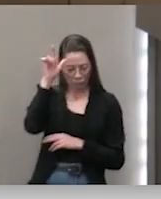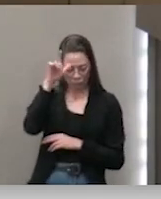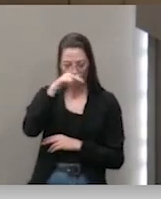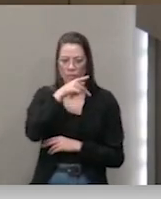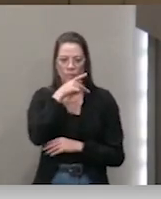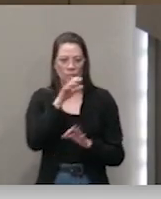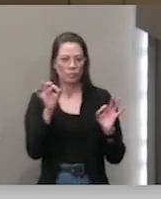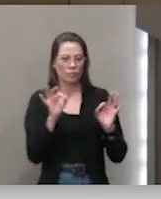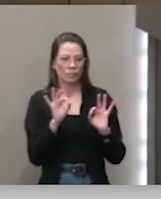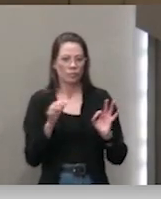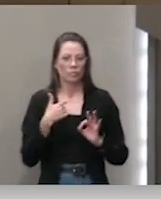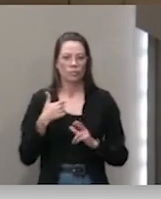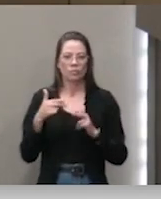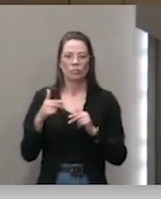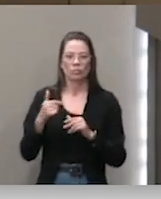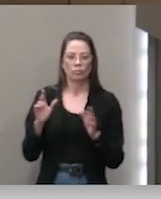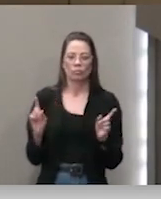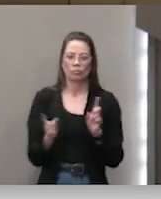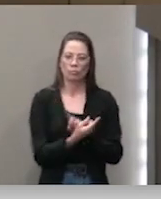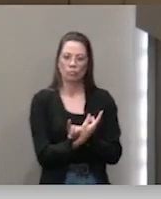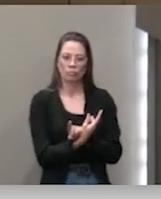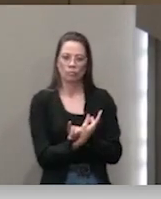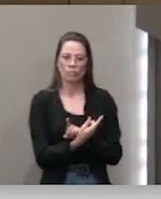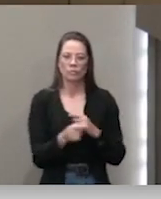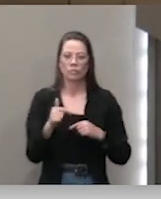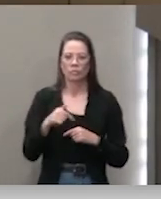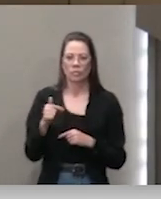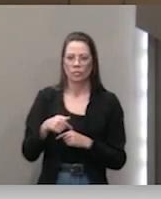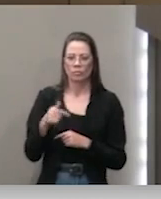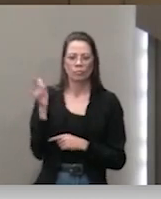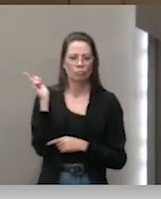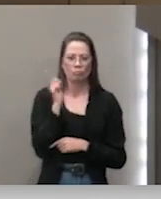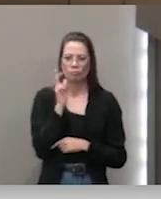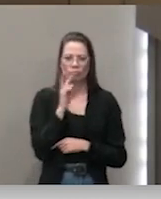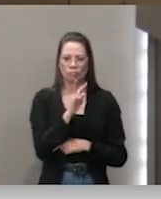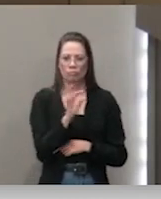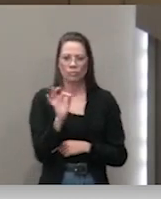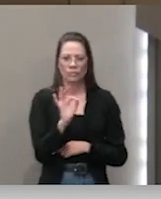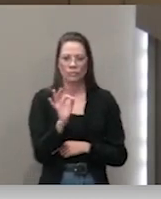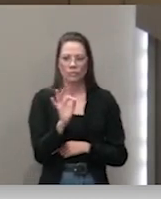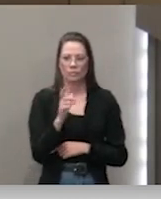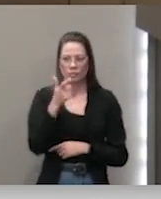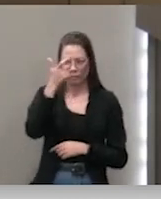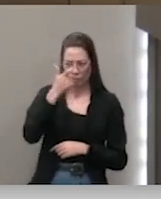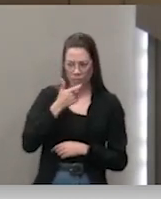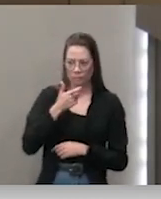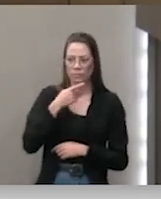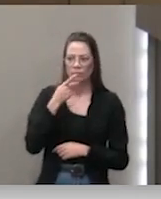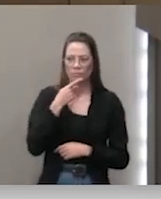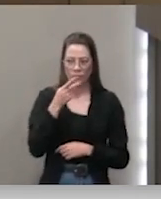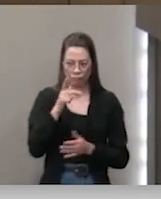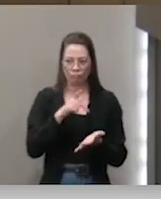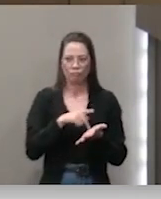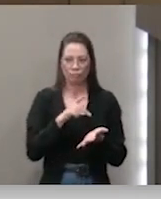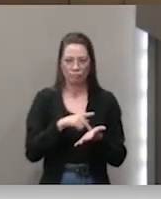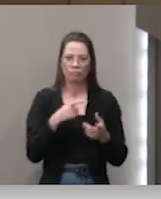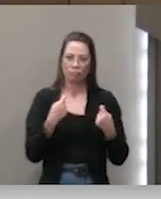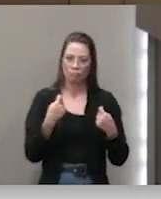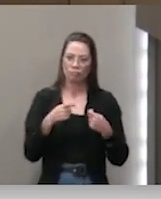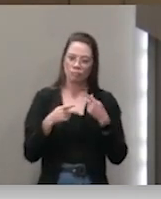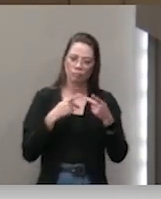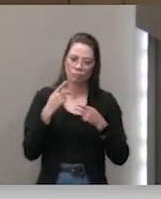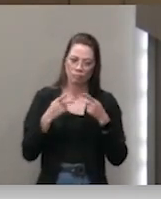Pedro Almeida. Eu nunca fui oposição. Aqui tu não vai nem ver nenhuma fala desse vereador. Eu só falo as verdades quando tem que